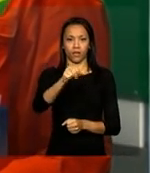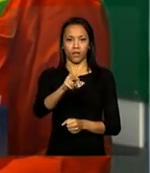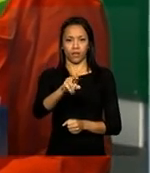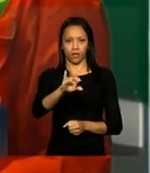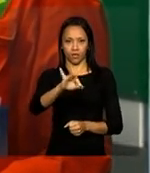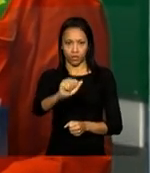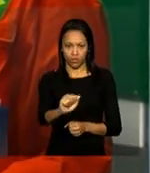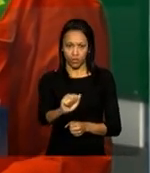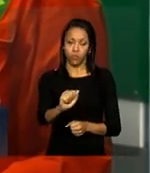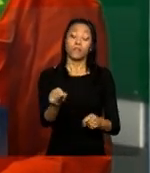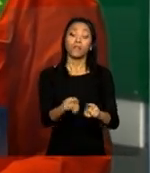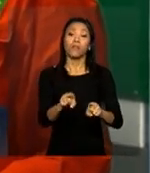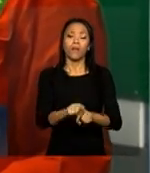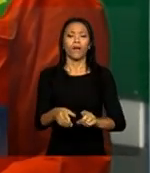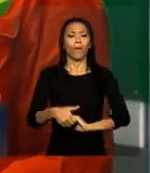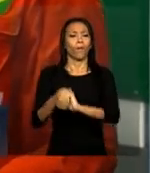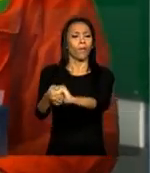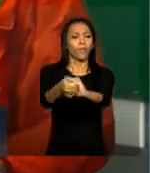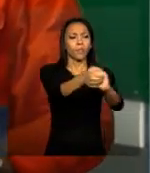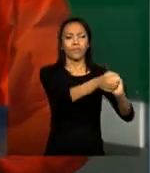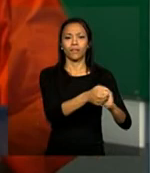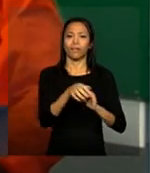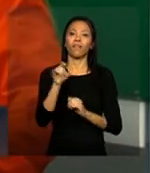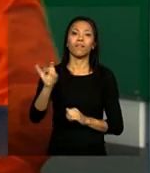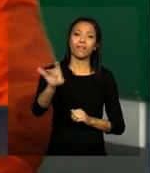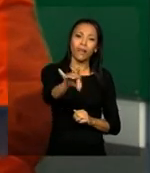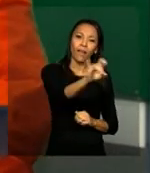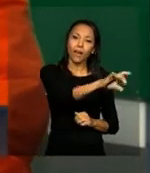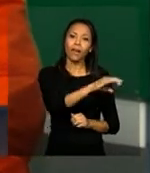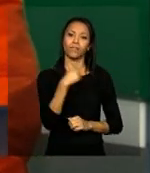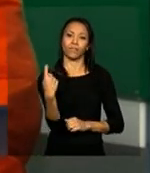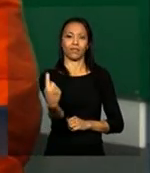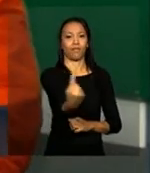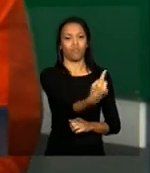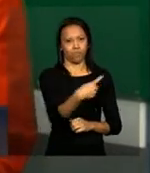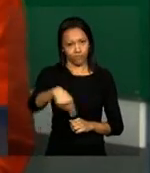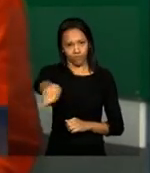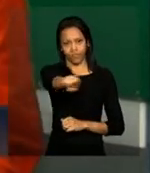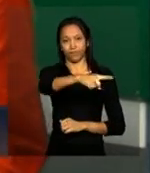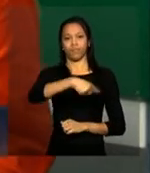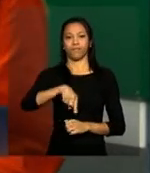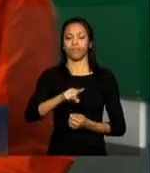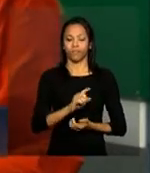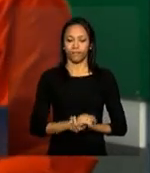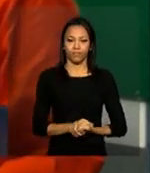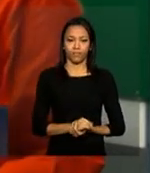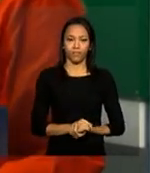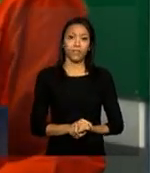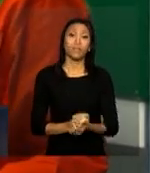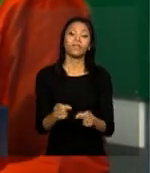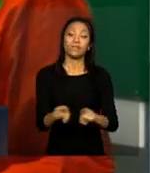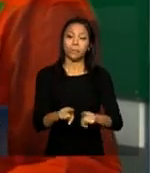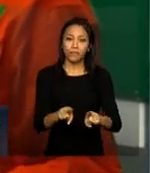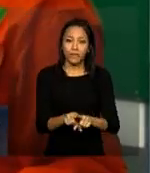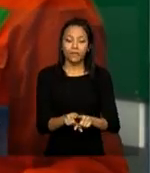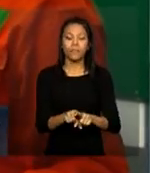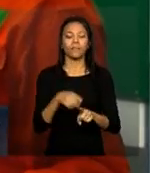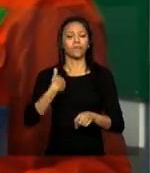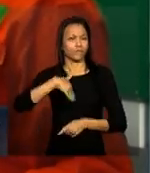Queria cumprimentar a cada um e a cada uma de vocês e reconhecer